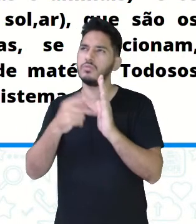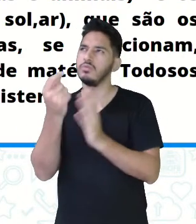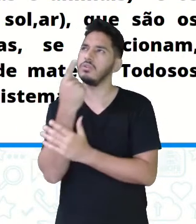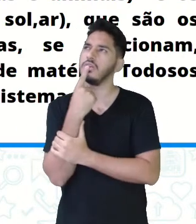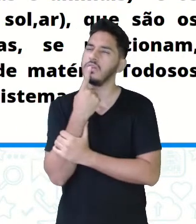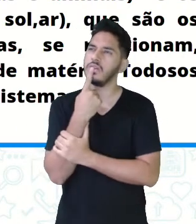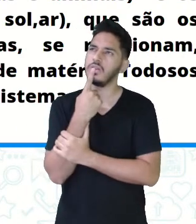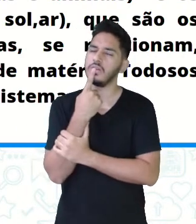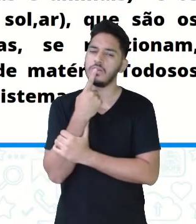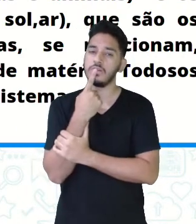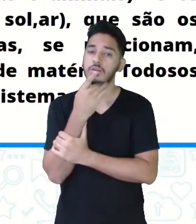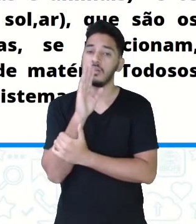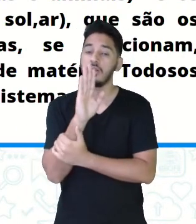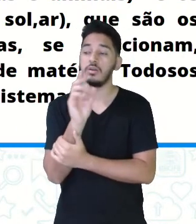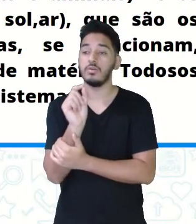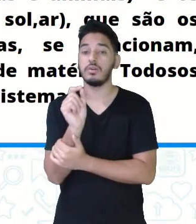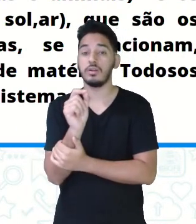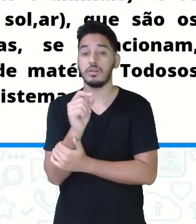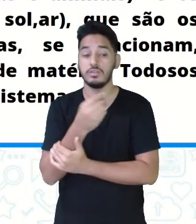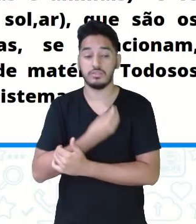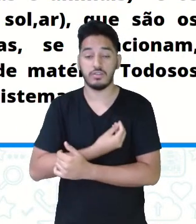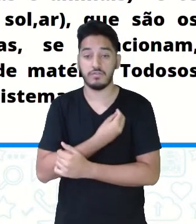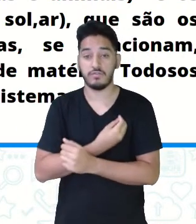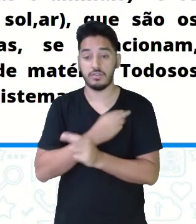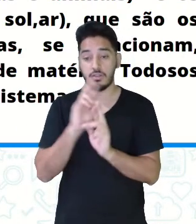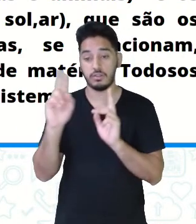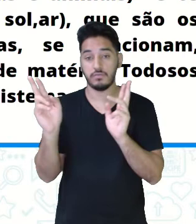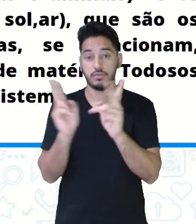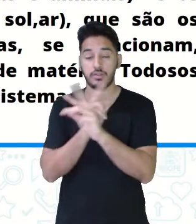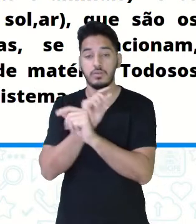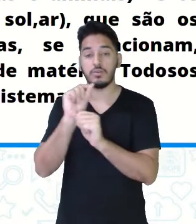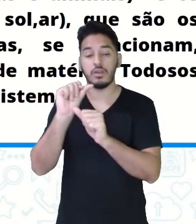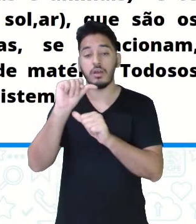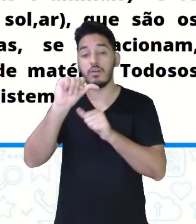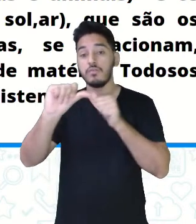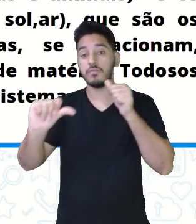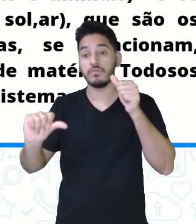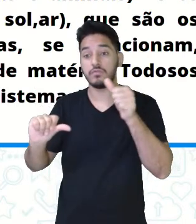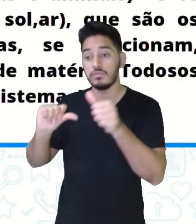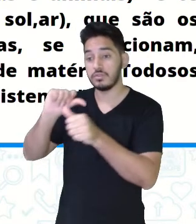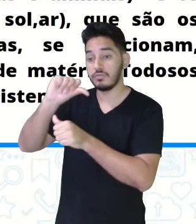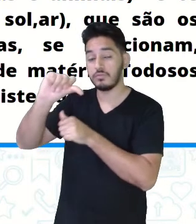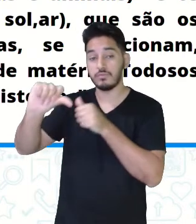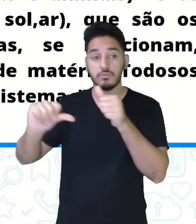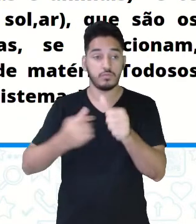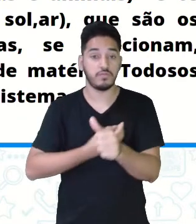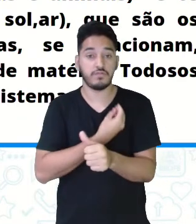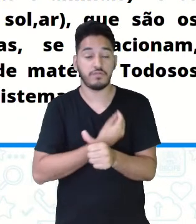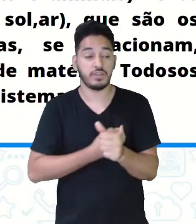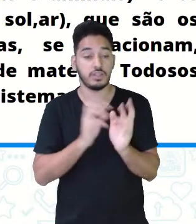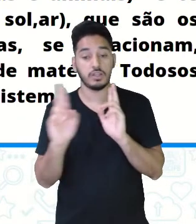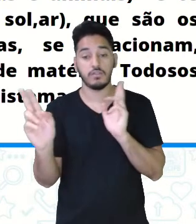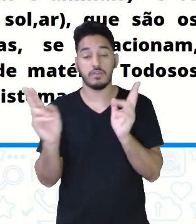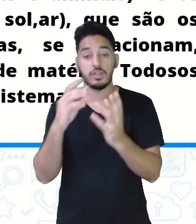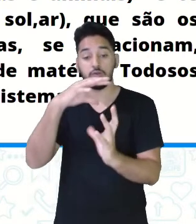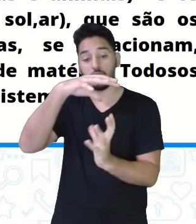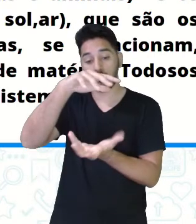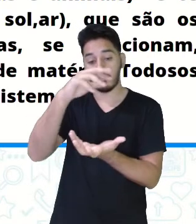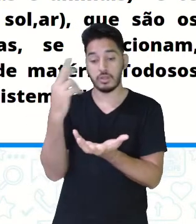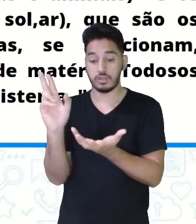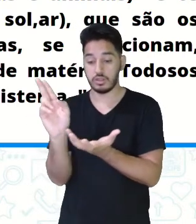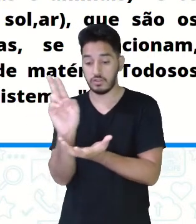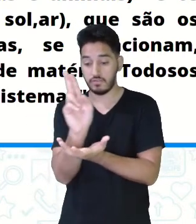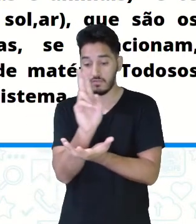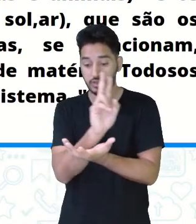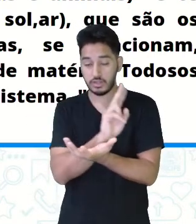aqui? Essa biodiversidade está falando na variedade de vidas que a gente tem no nosso planeta